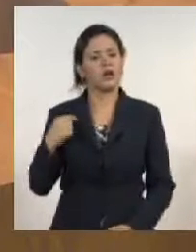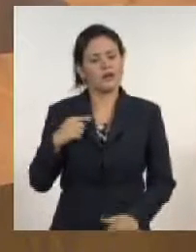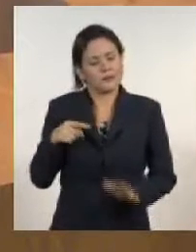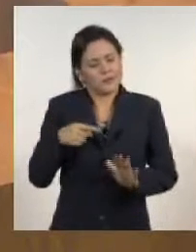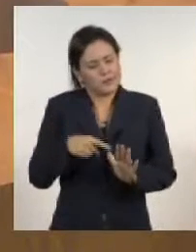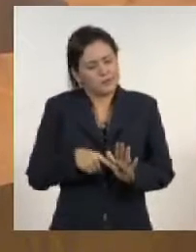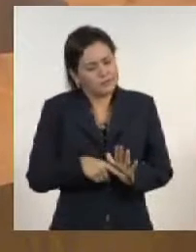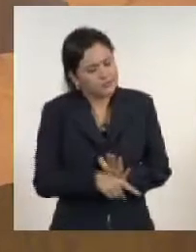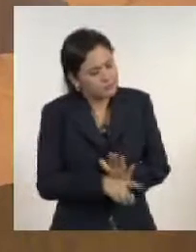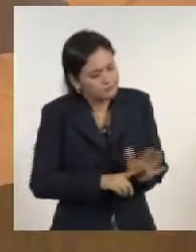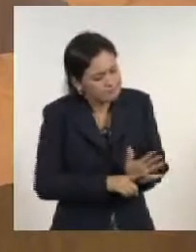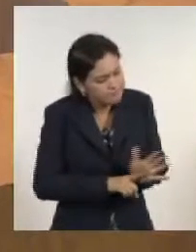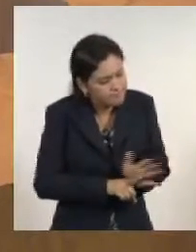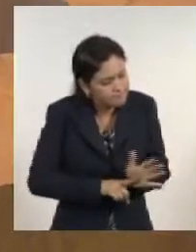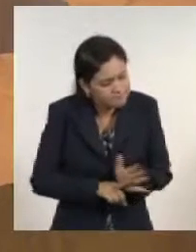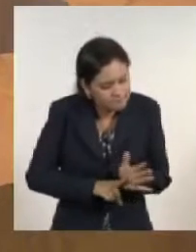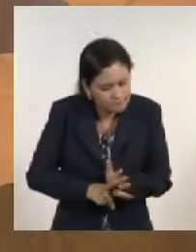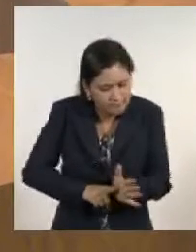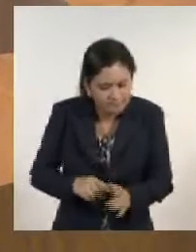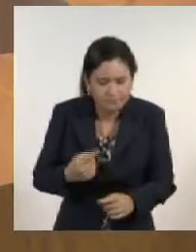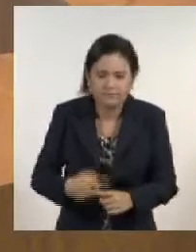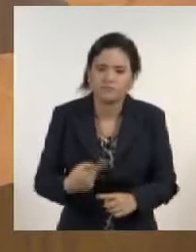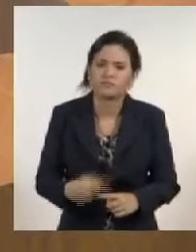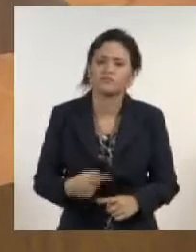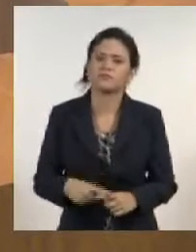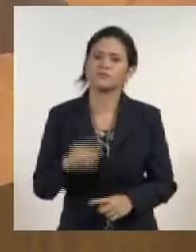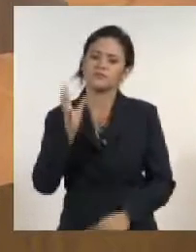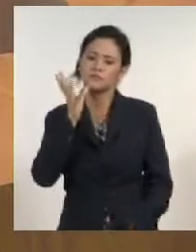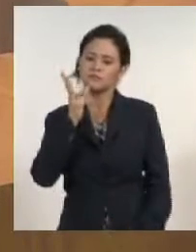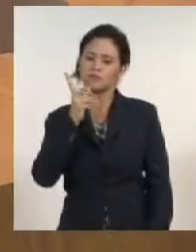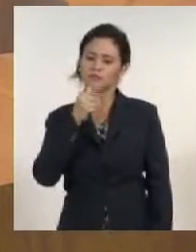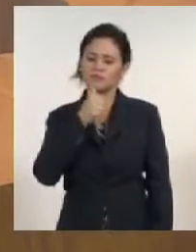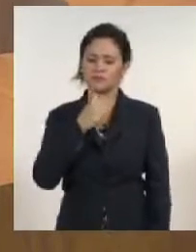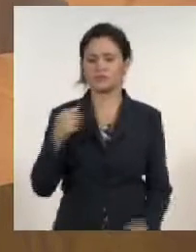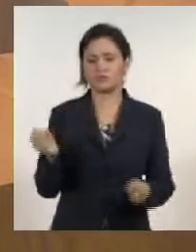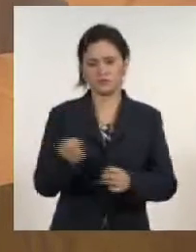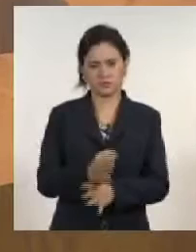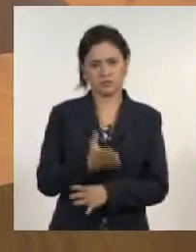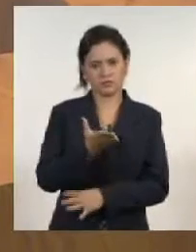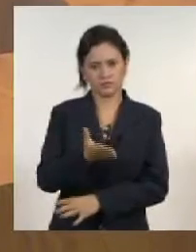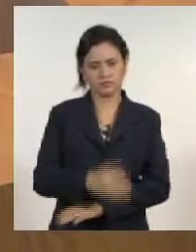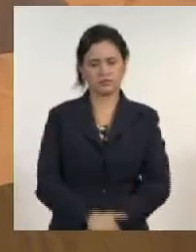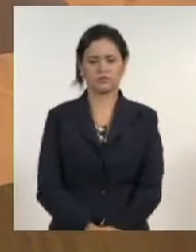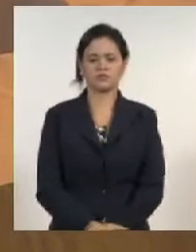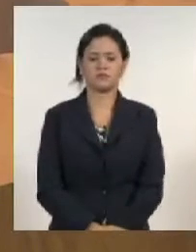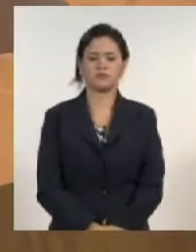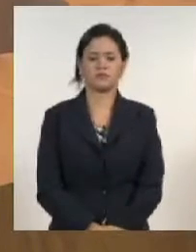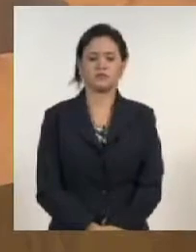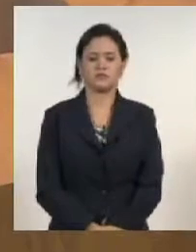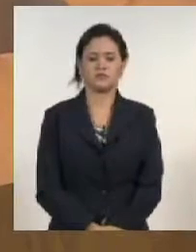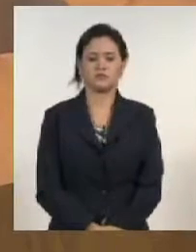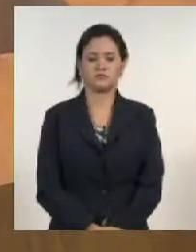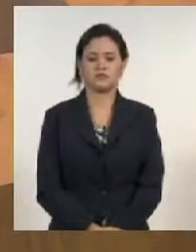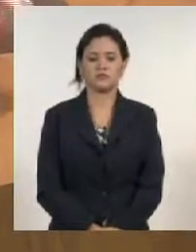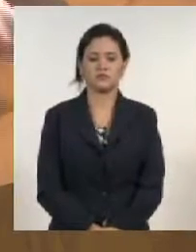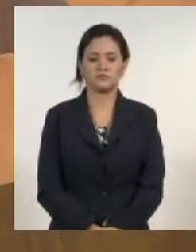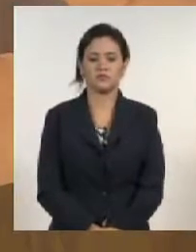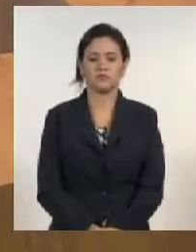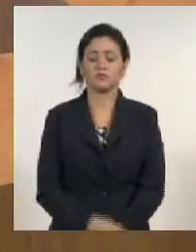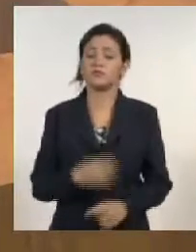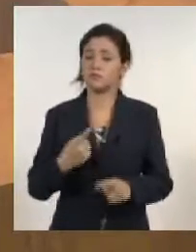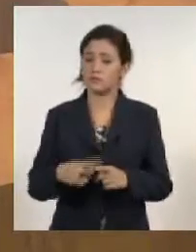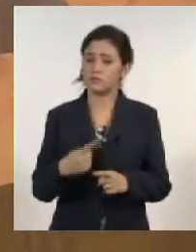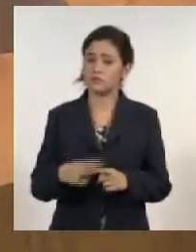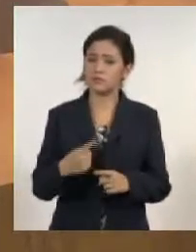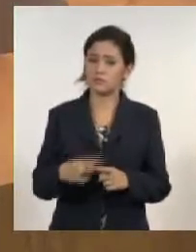conhecimento. Por que estava demorando tanto a concluir aquelas obras? Porque, dentre